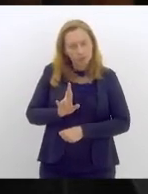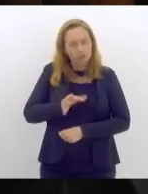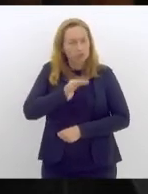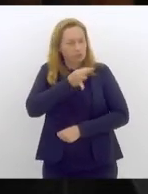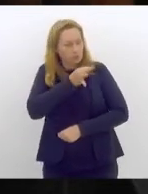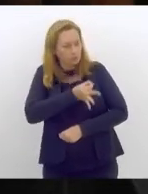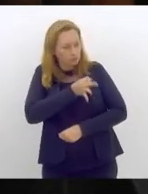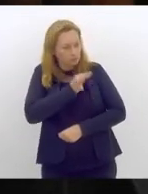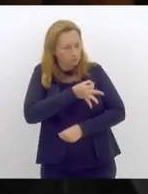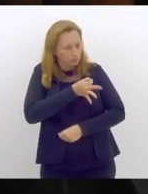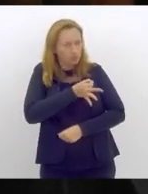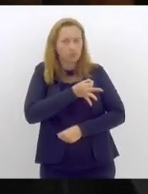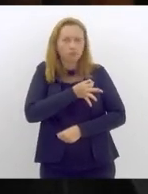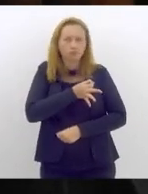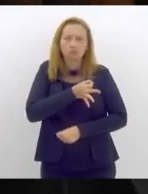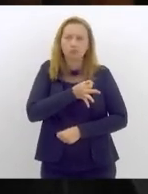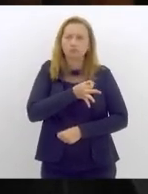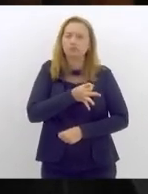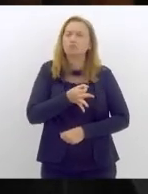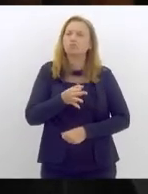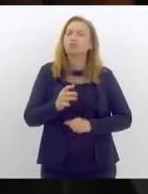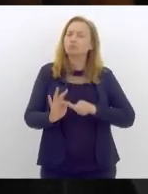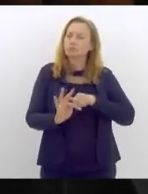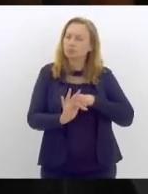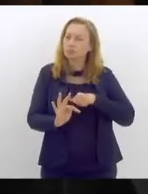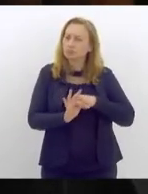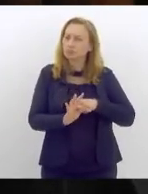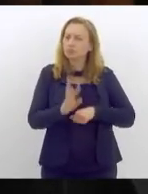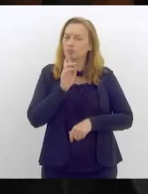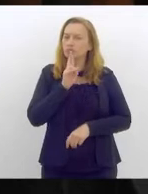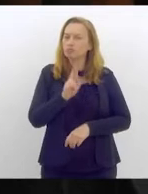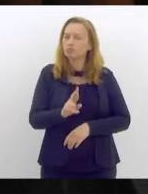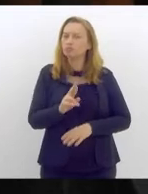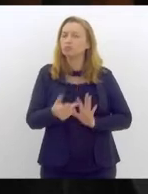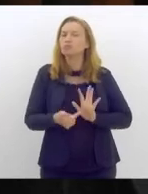convicção e Rigor técnico mostrando